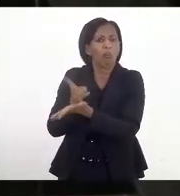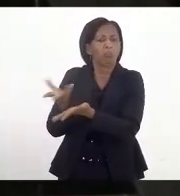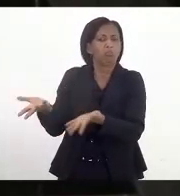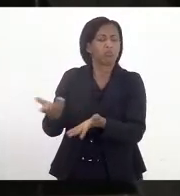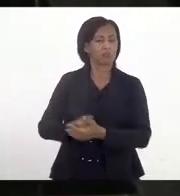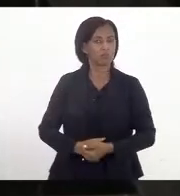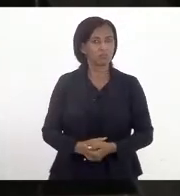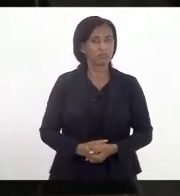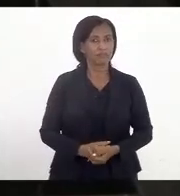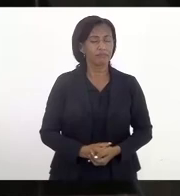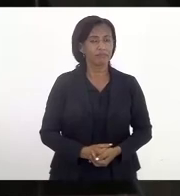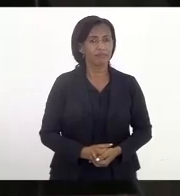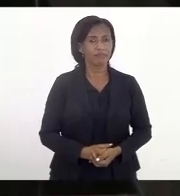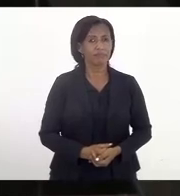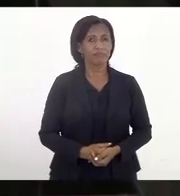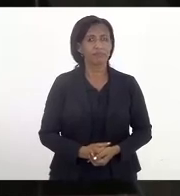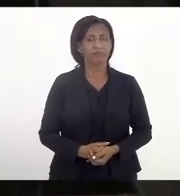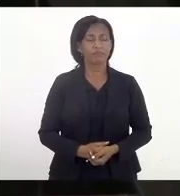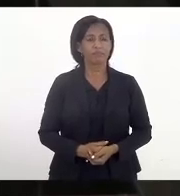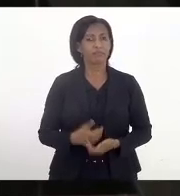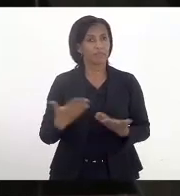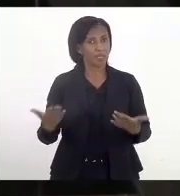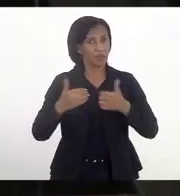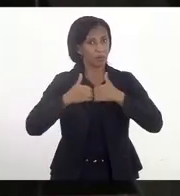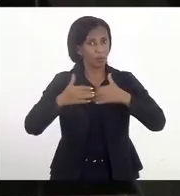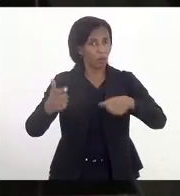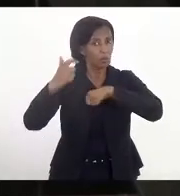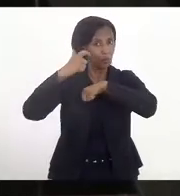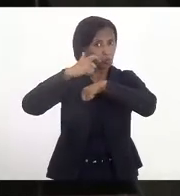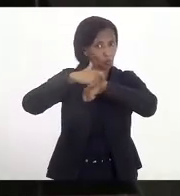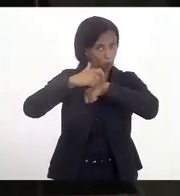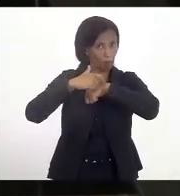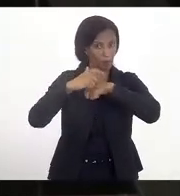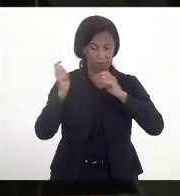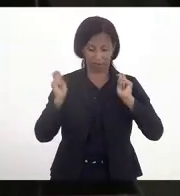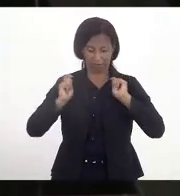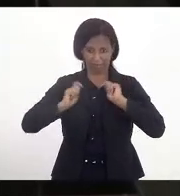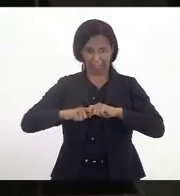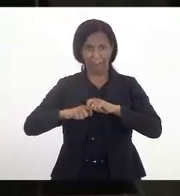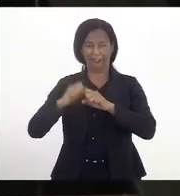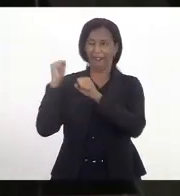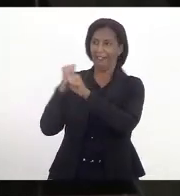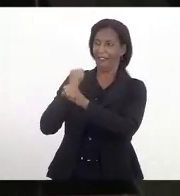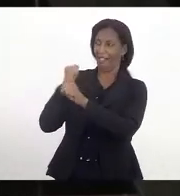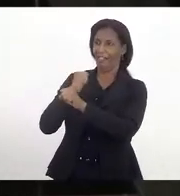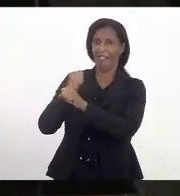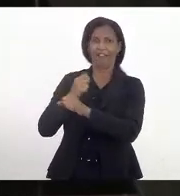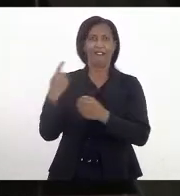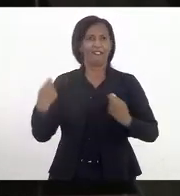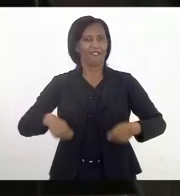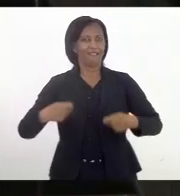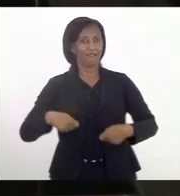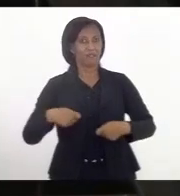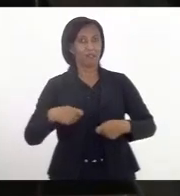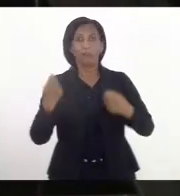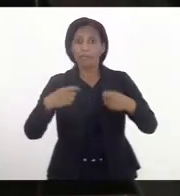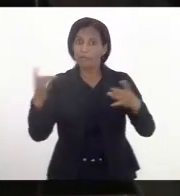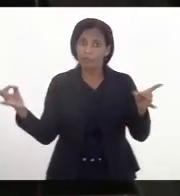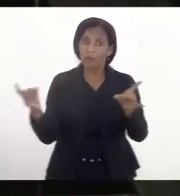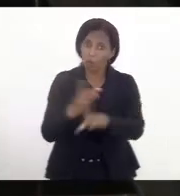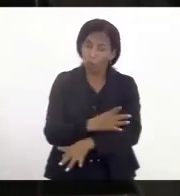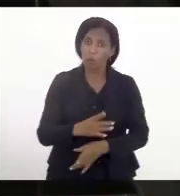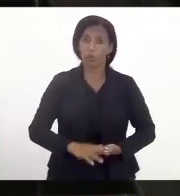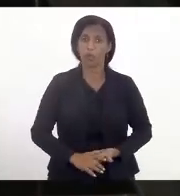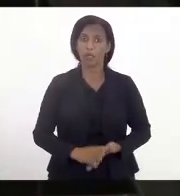iniciado em um momento que ela acabe viu e tinha que ser concluído